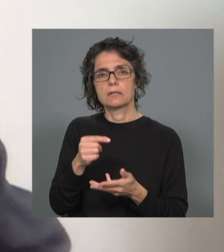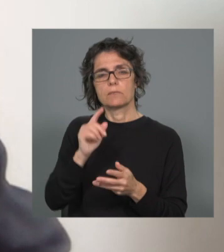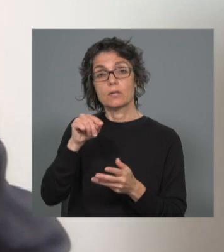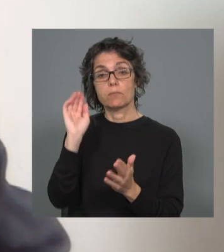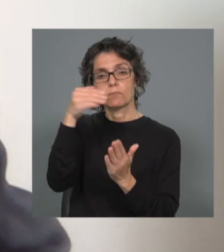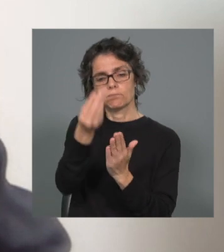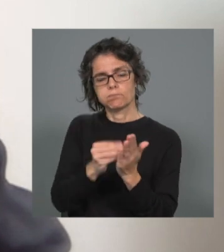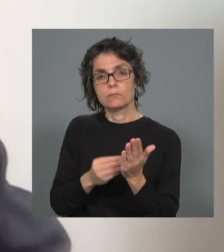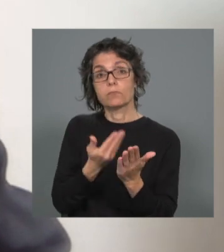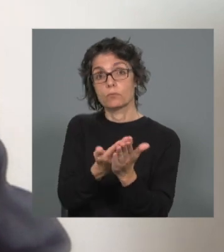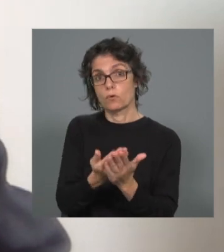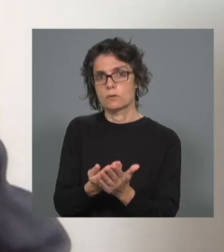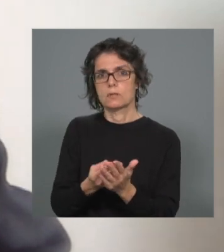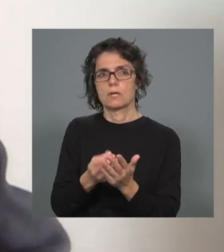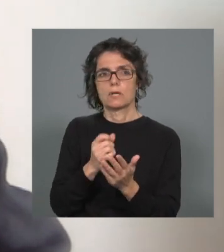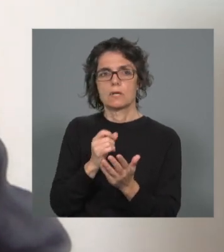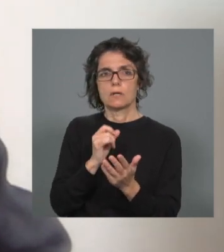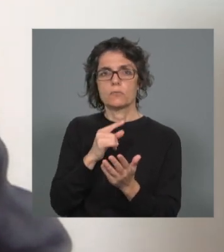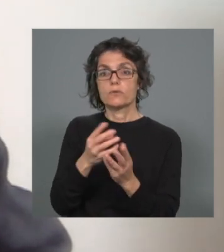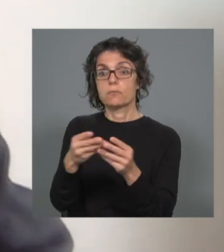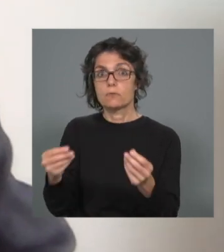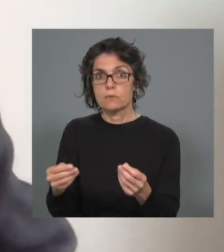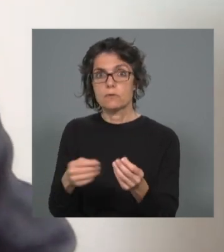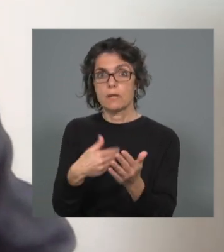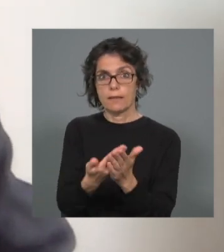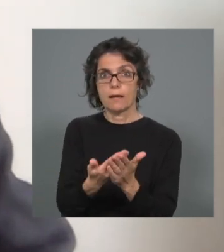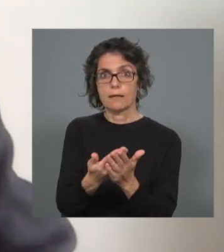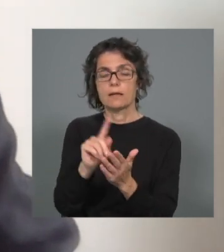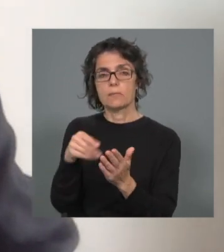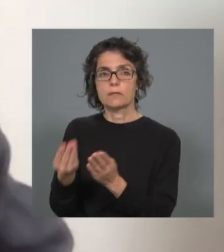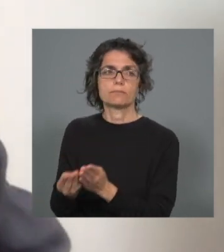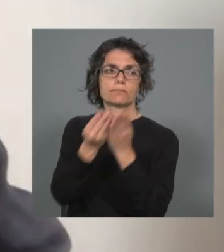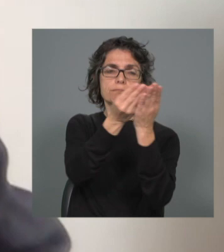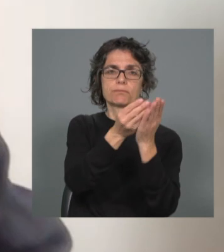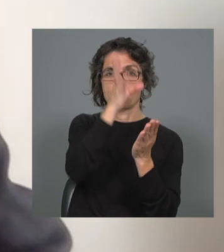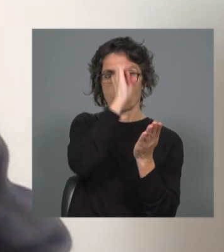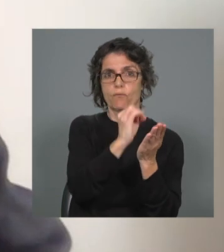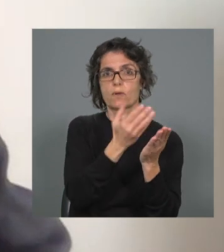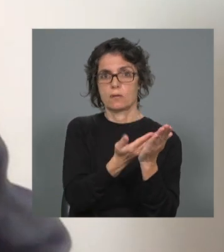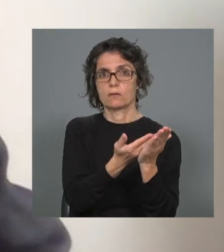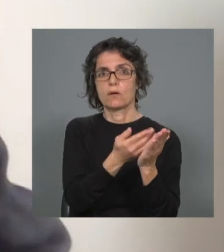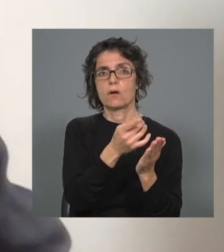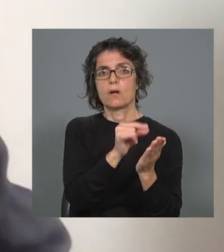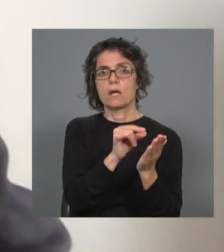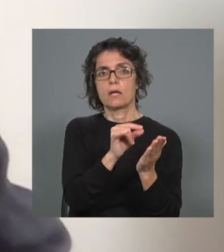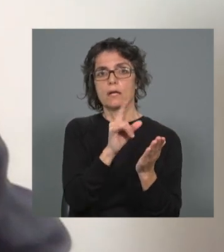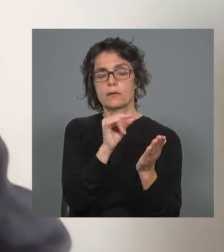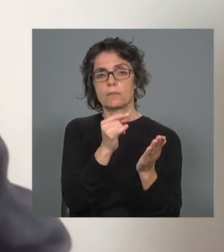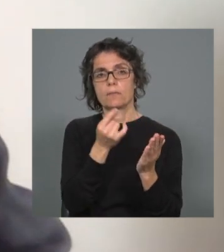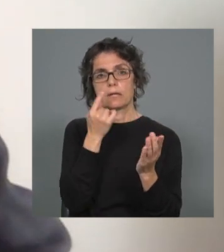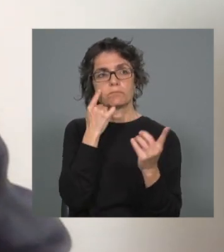sobre soluções para apresentar às entidades superiores, ao Governo e a todos aqueles que